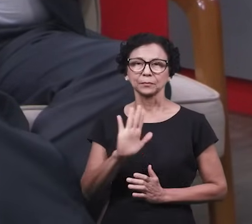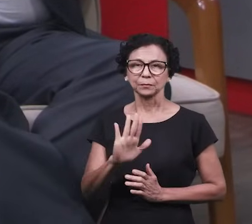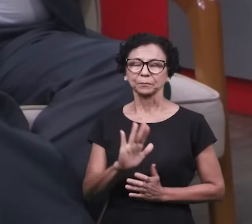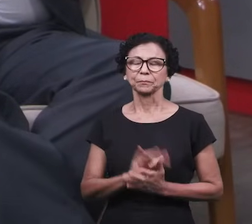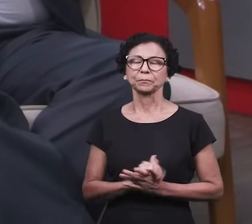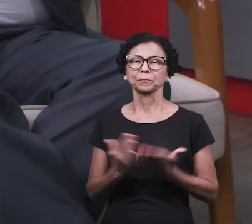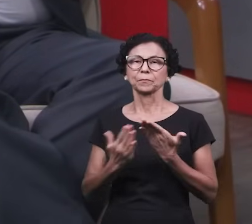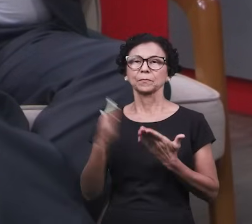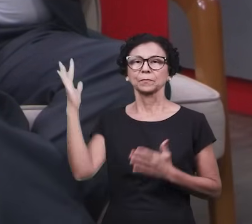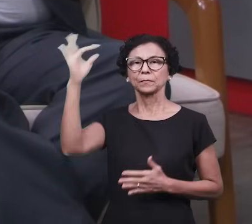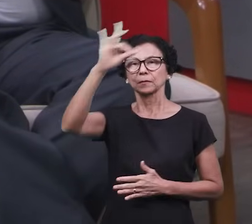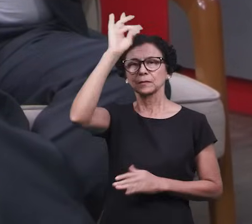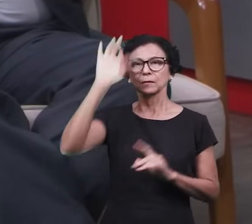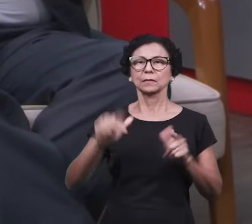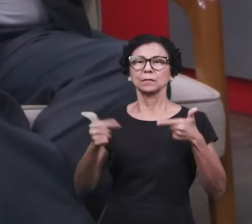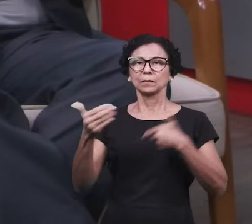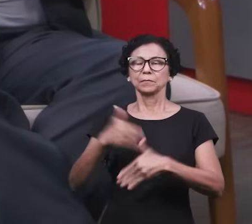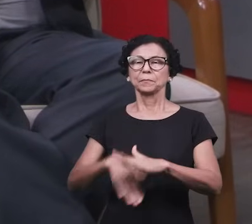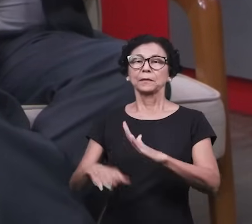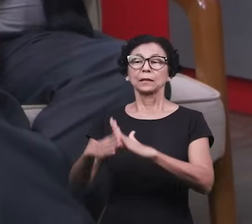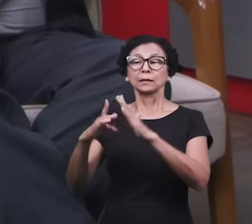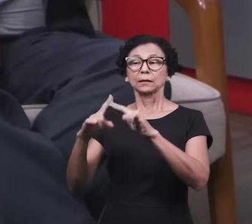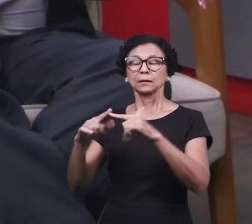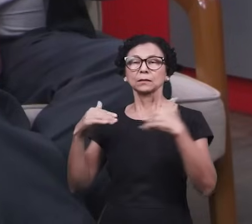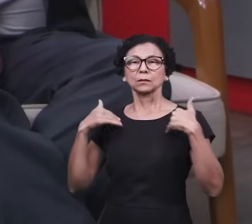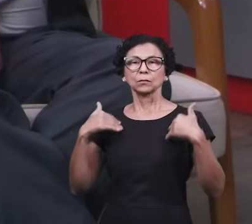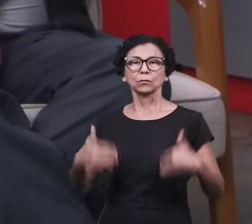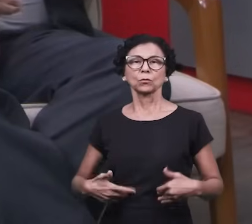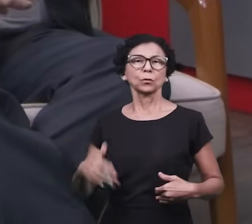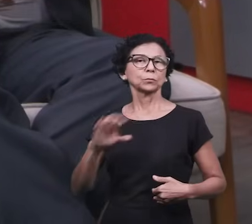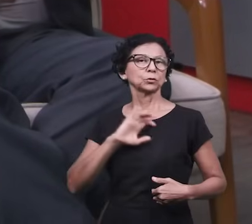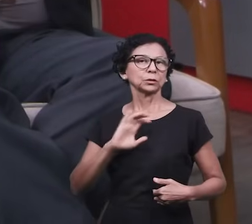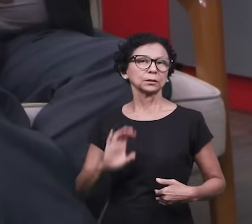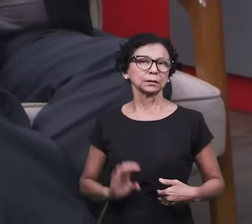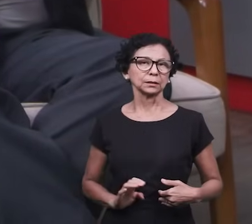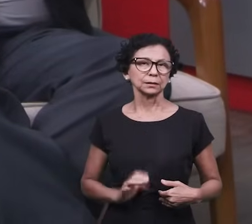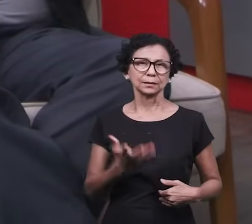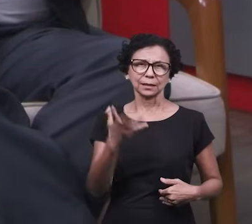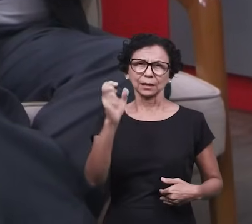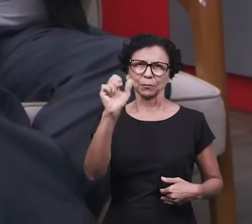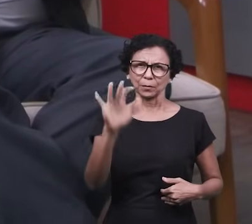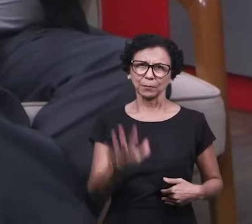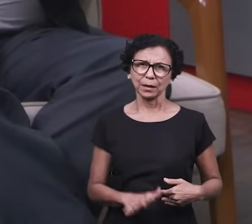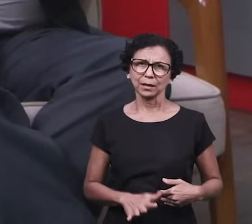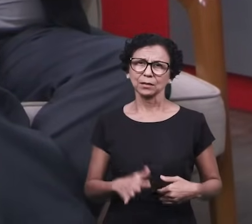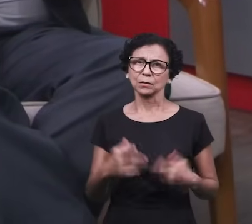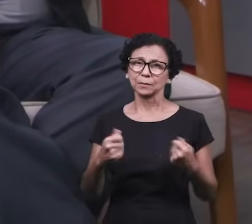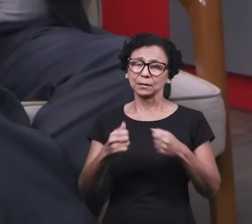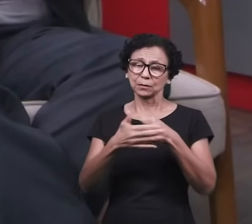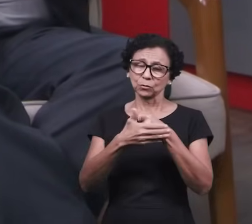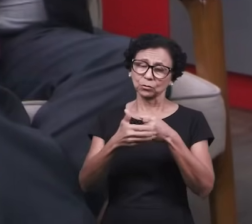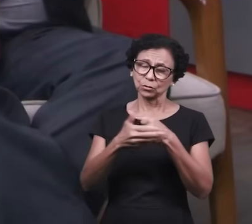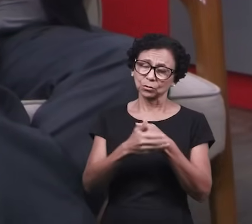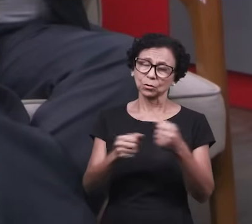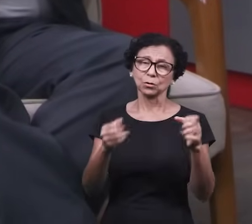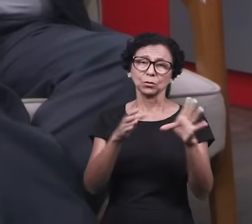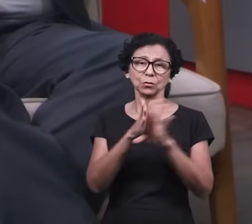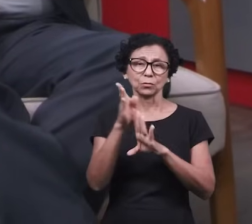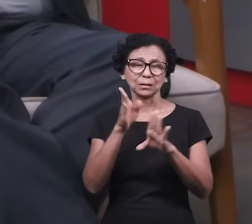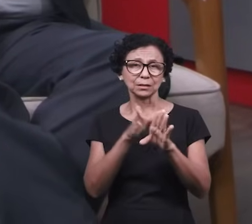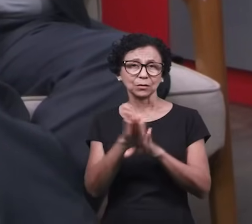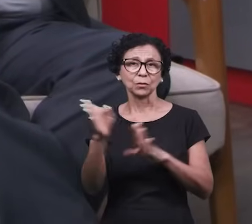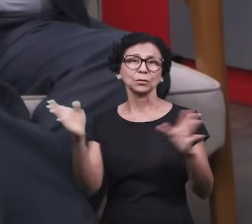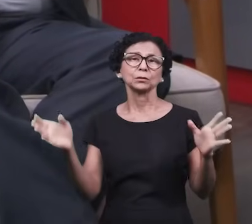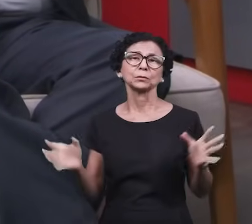quer uma bênção? Precisa da manifestação do Senhor, do consolo, da edificação, da exortação